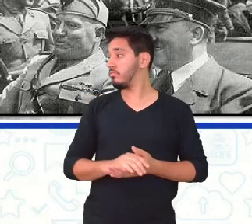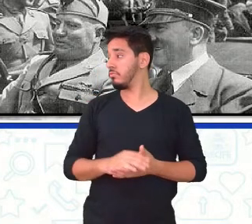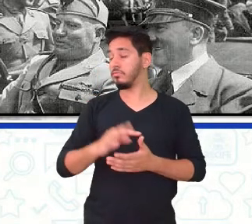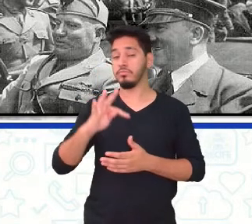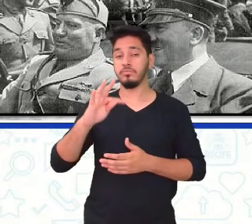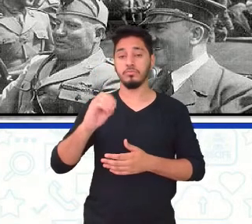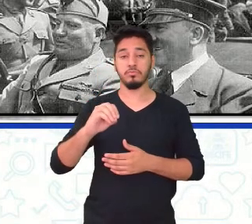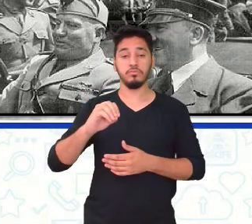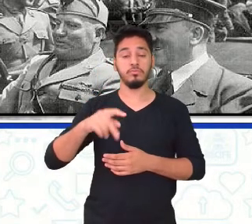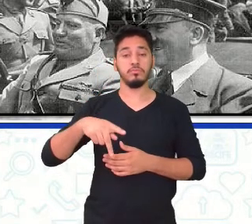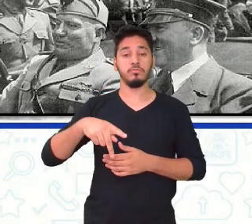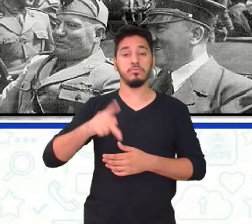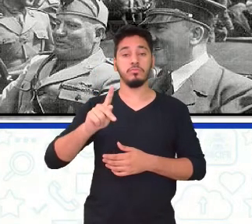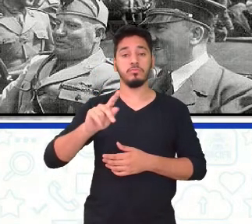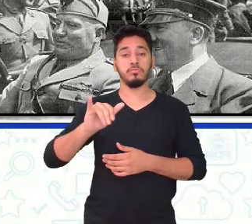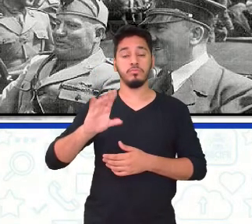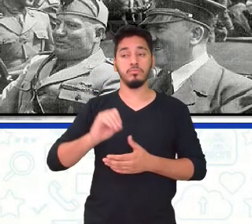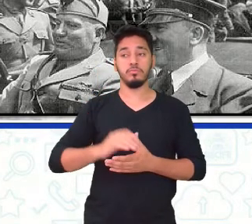toda essa